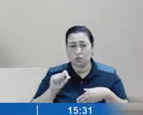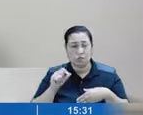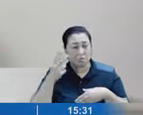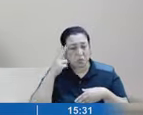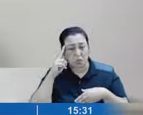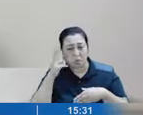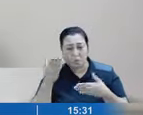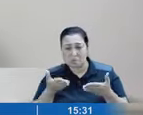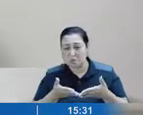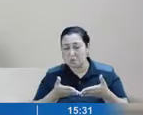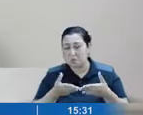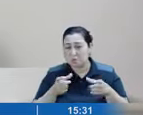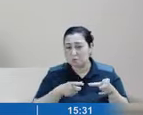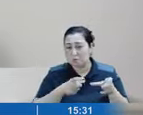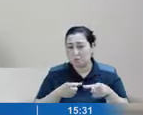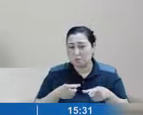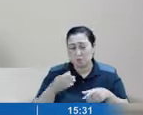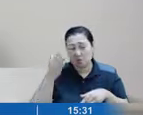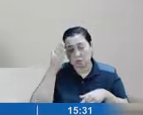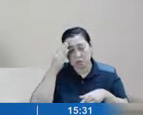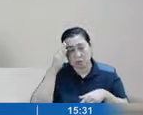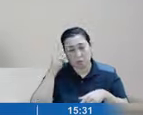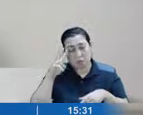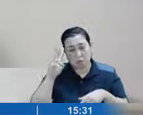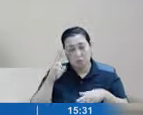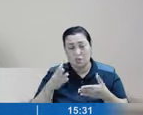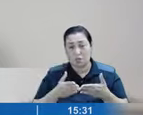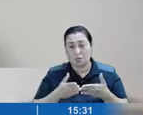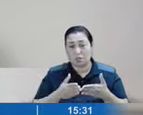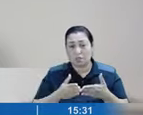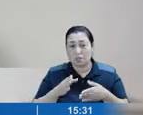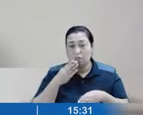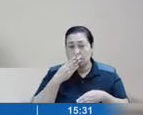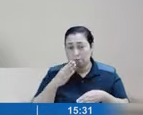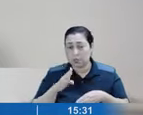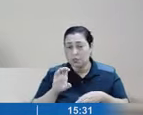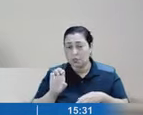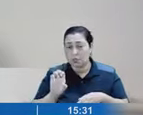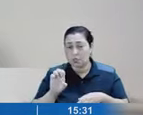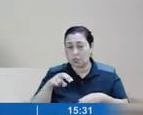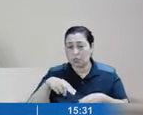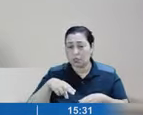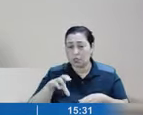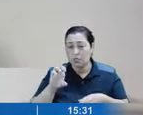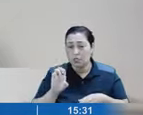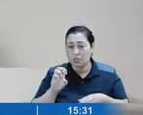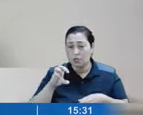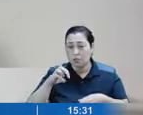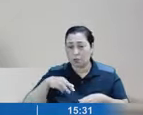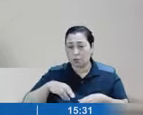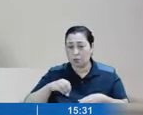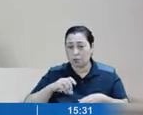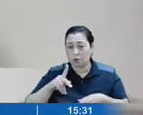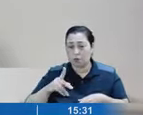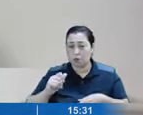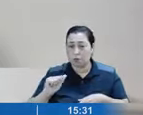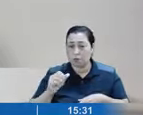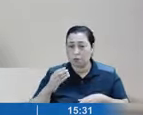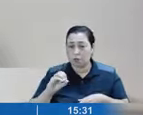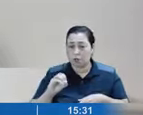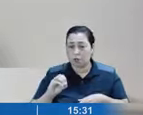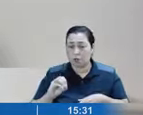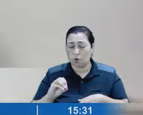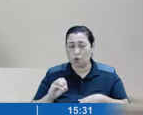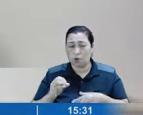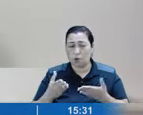era, anastomose, ele não sabia a história direito. E aí eu peguei e pedi um enema opaco. e a única clínica que fazia aqui em Santos não